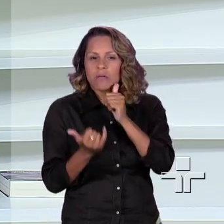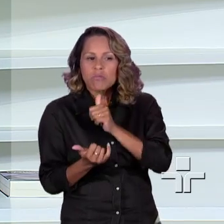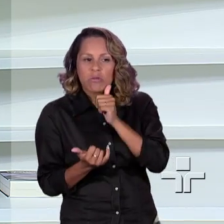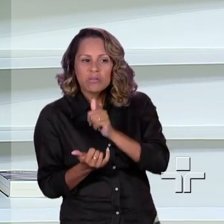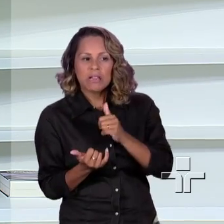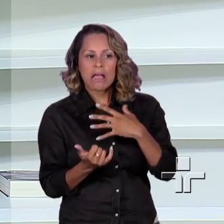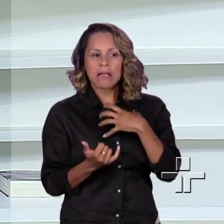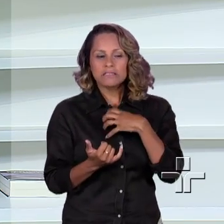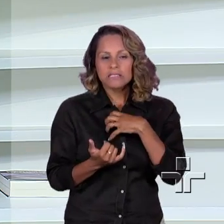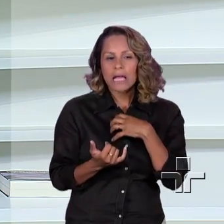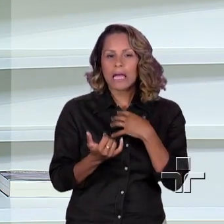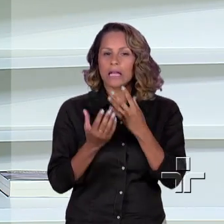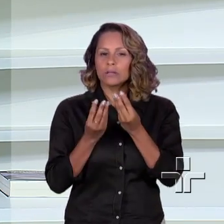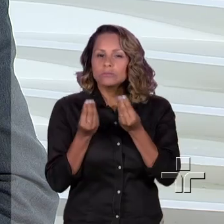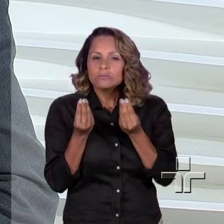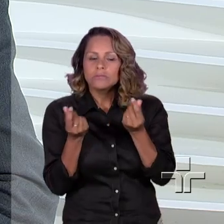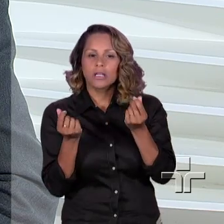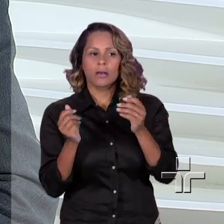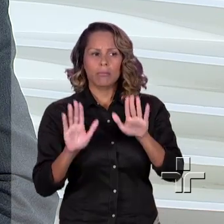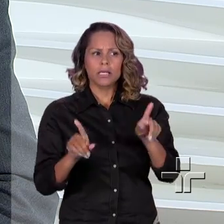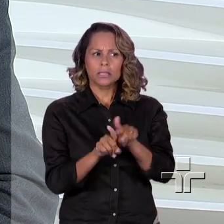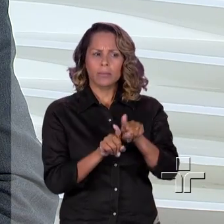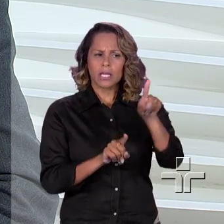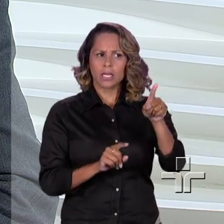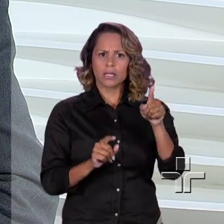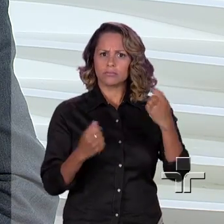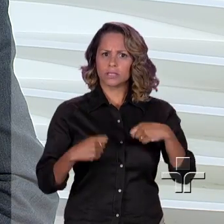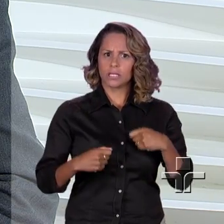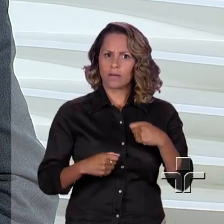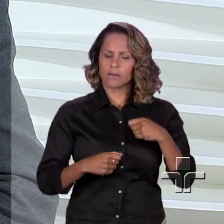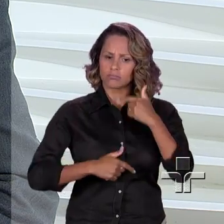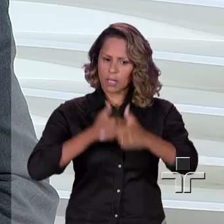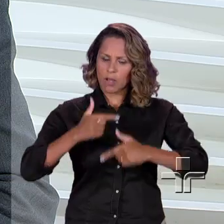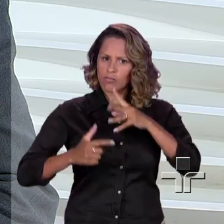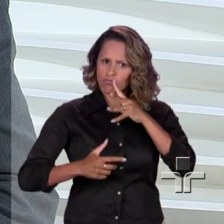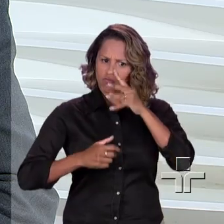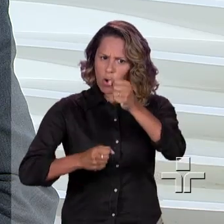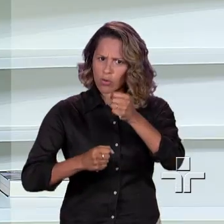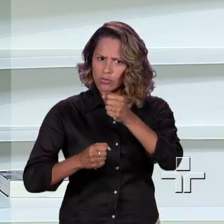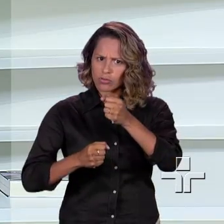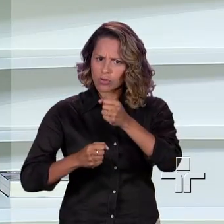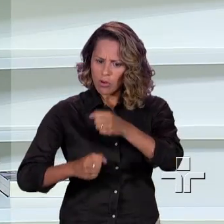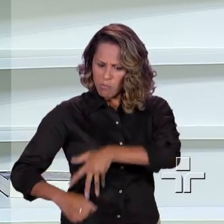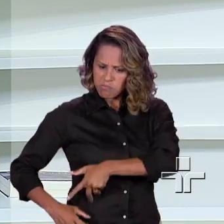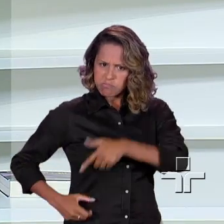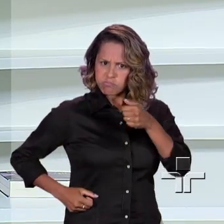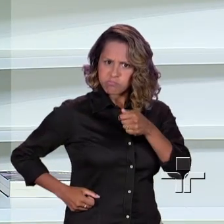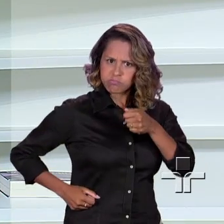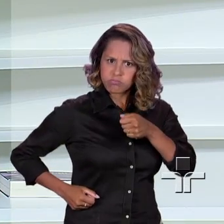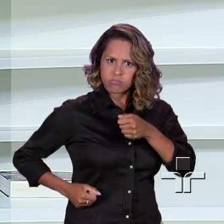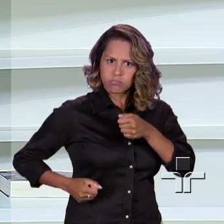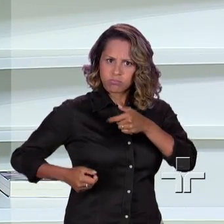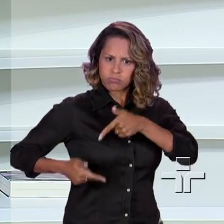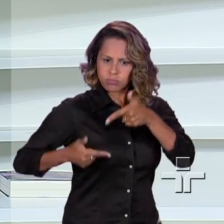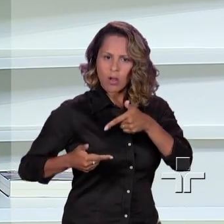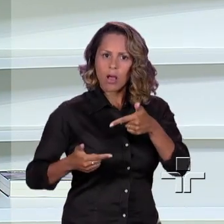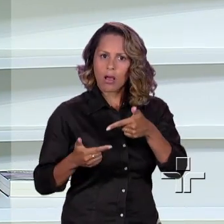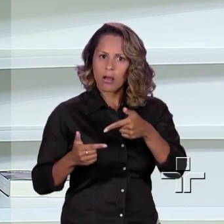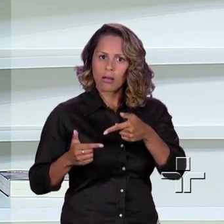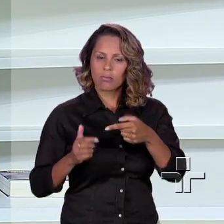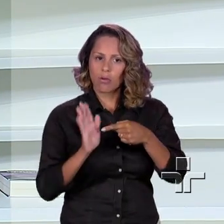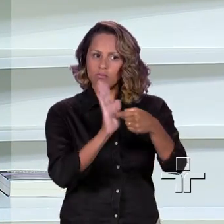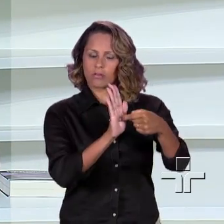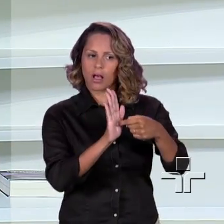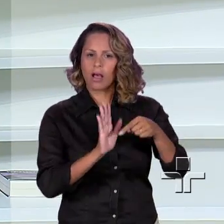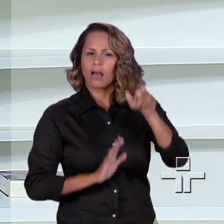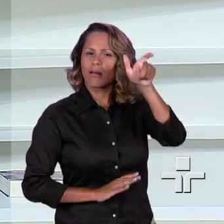trabalho duro ali, guerrilha urbana, pegar em armas e tal. E difícil isso para o Herbert lidar com isso? Como é